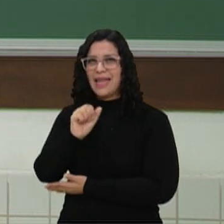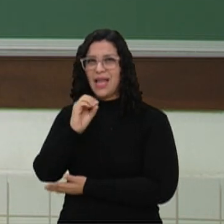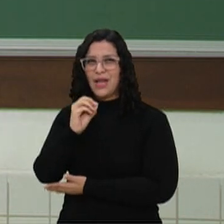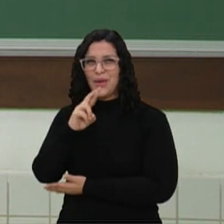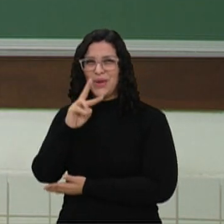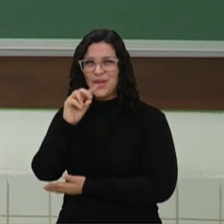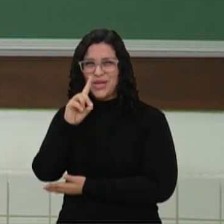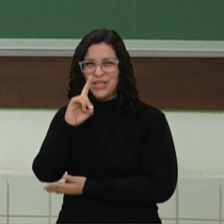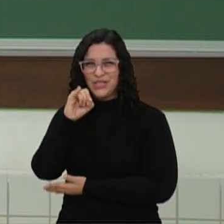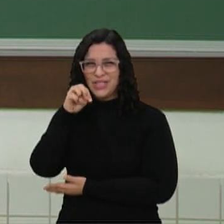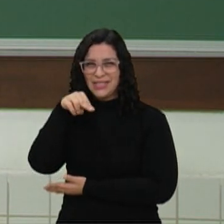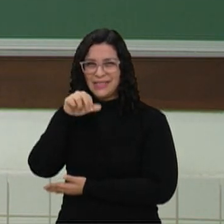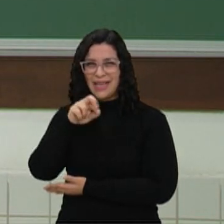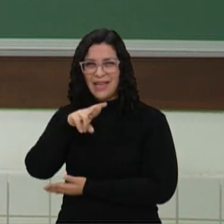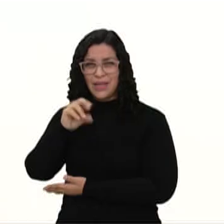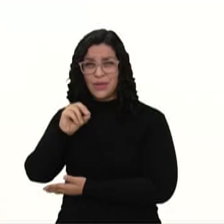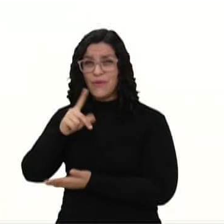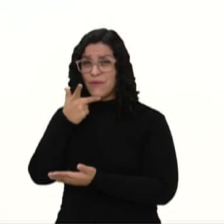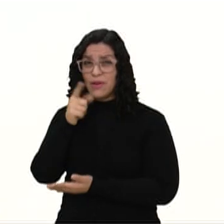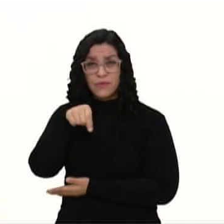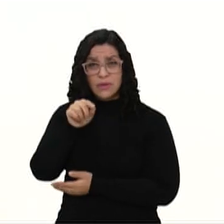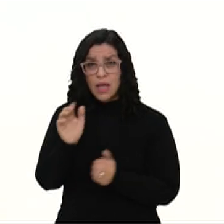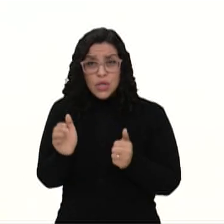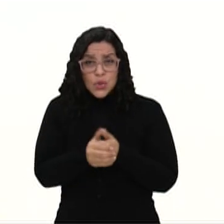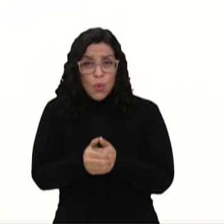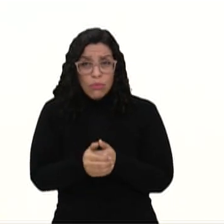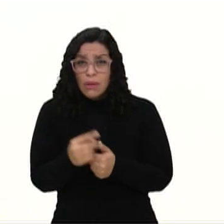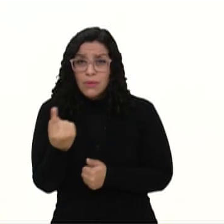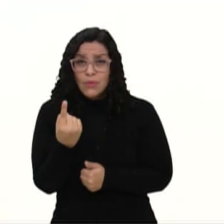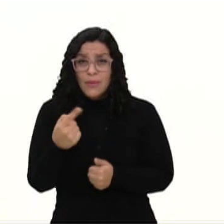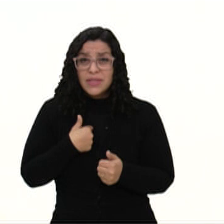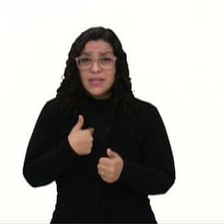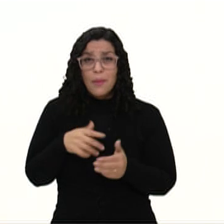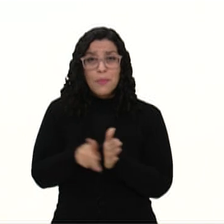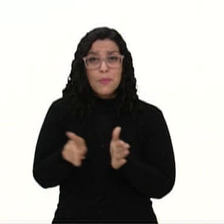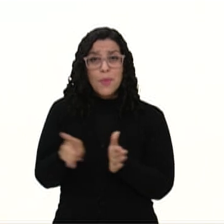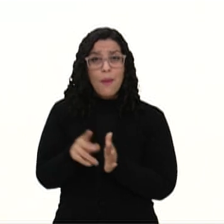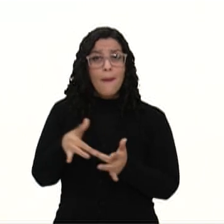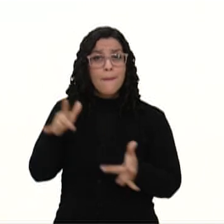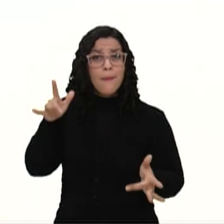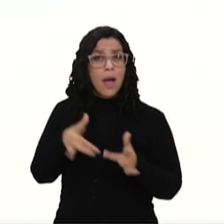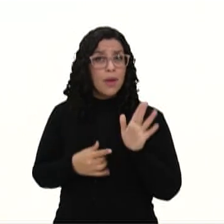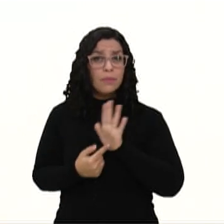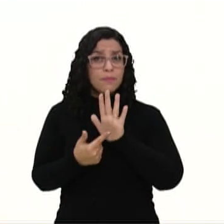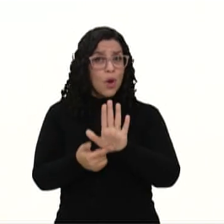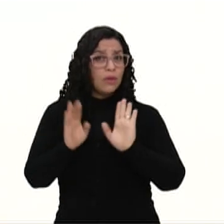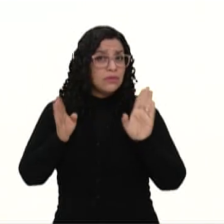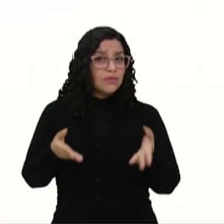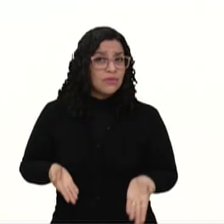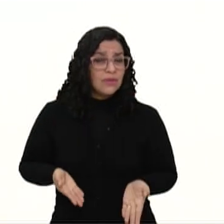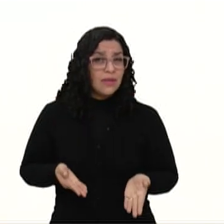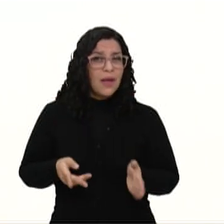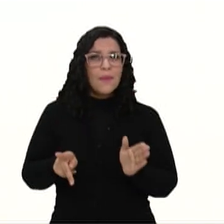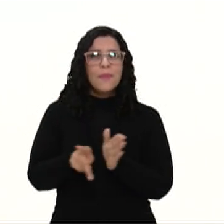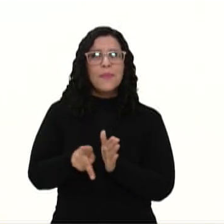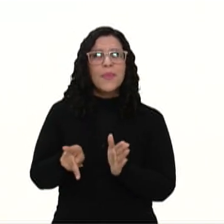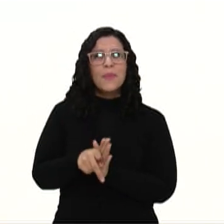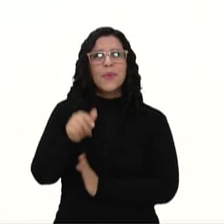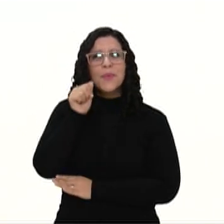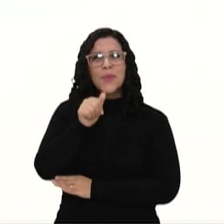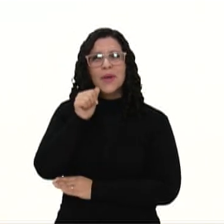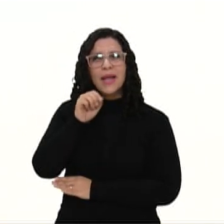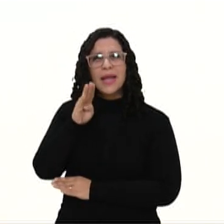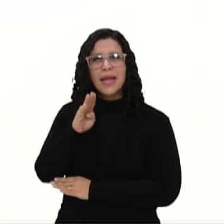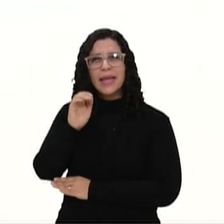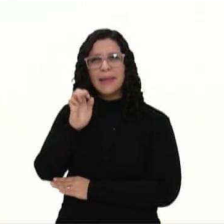que é: você não consegue se esconder quando nasceu para se destacar. Tem muito a ver com o que a Beatriz Sofia Alves diz na